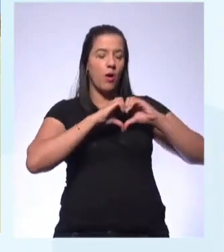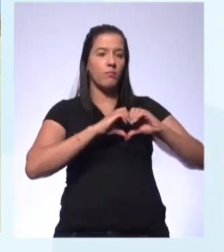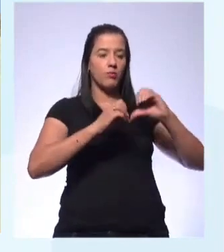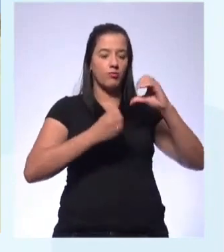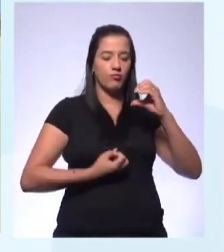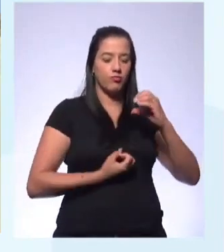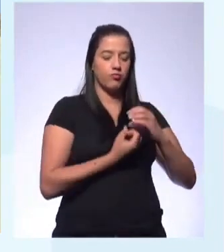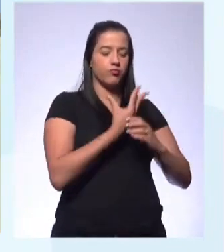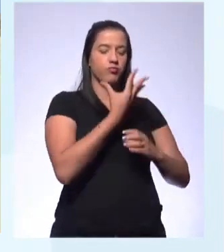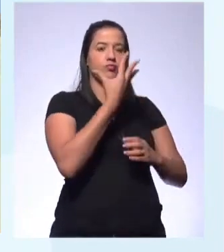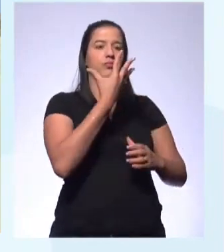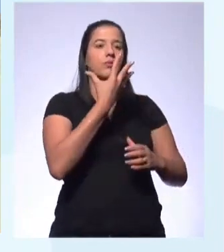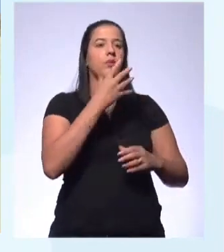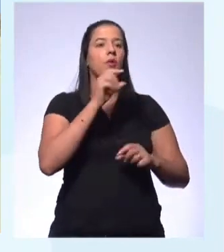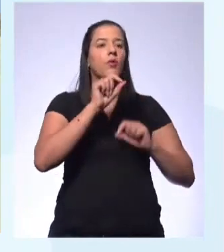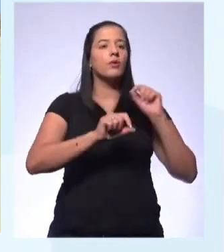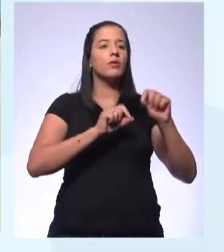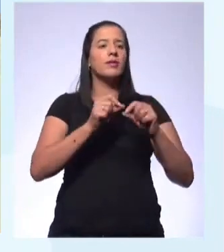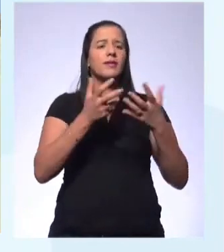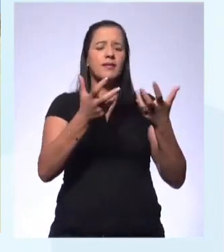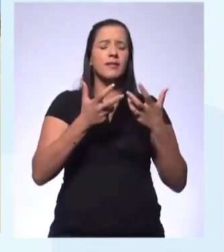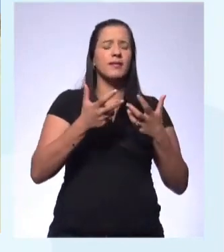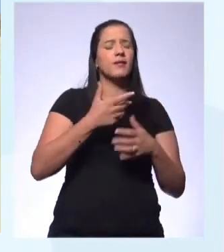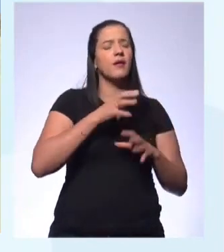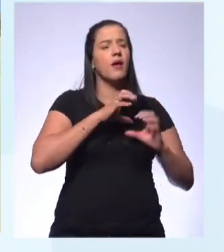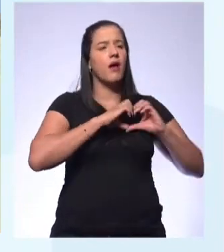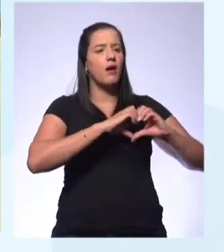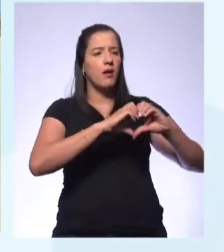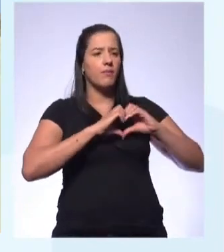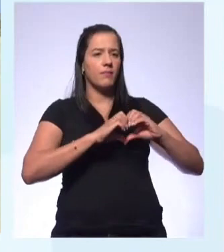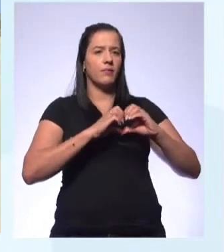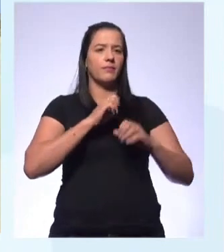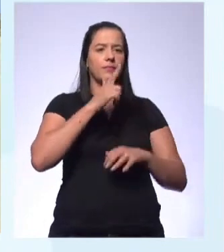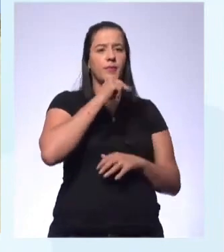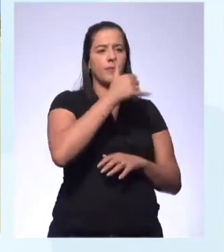peito desfeito, de tanto amar e penar, ó mar.